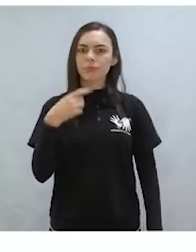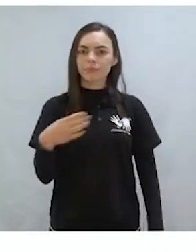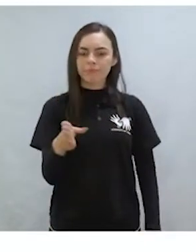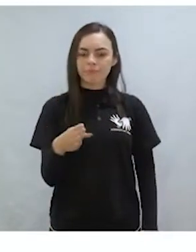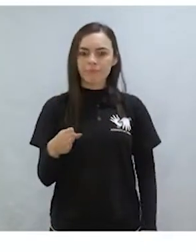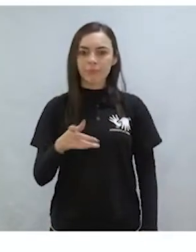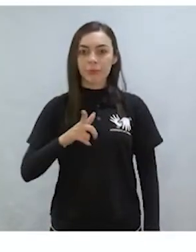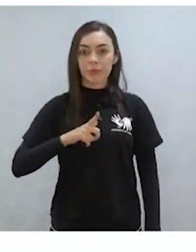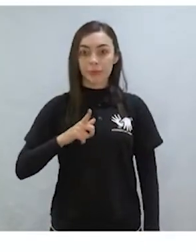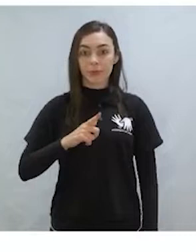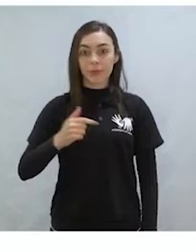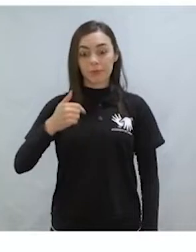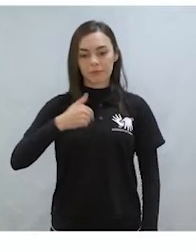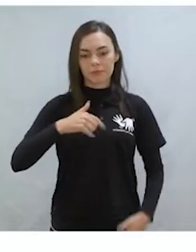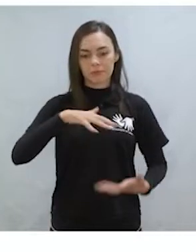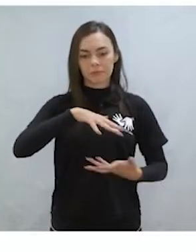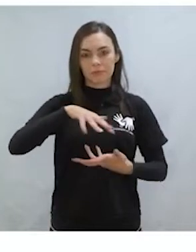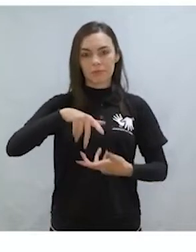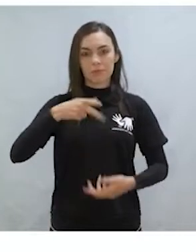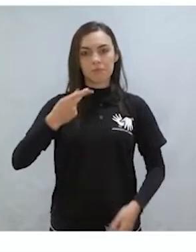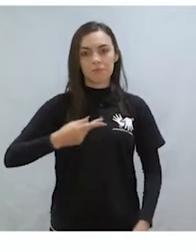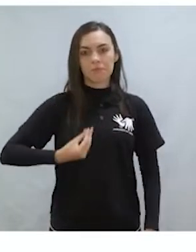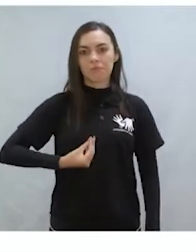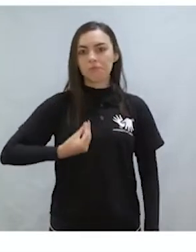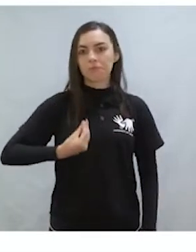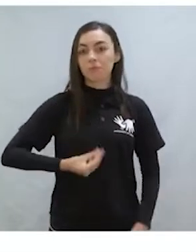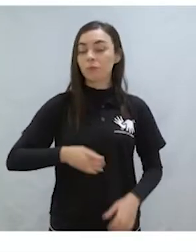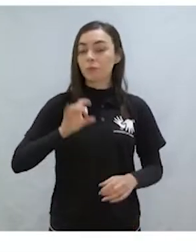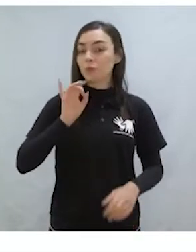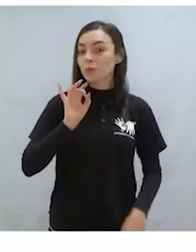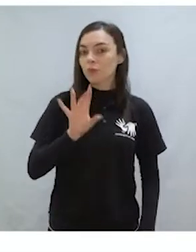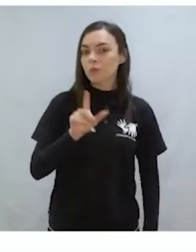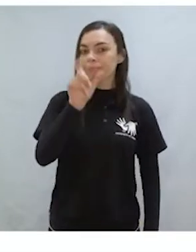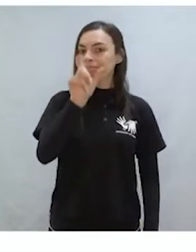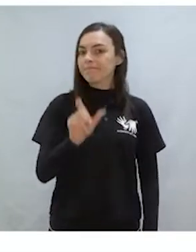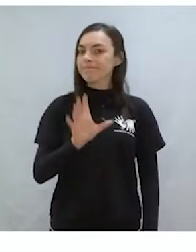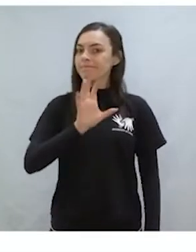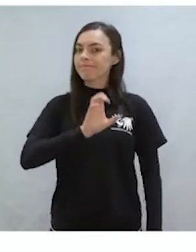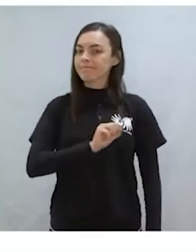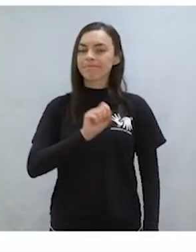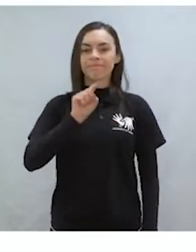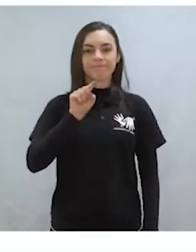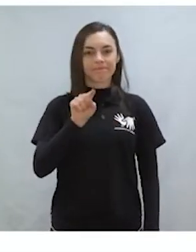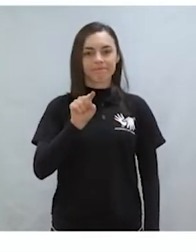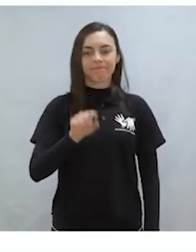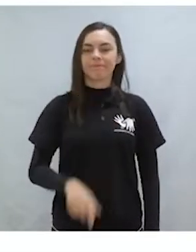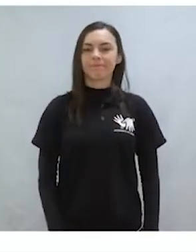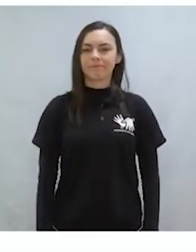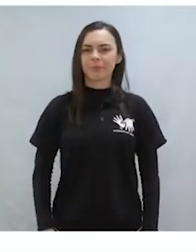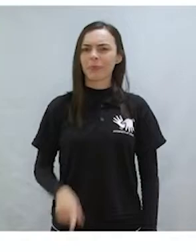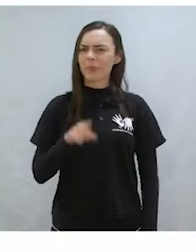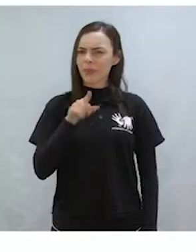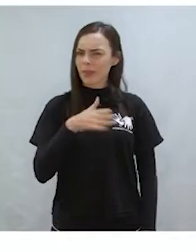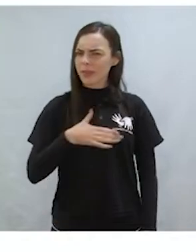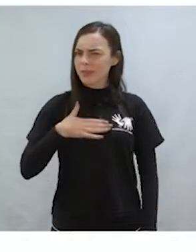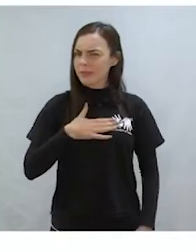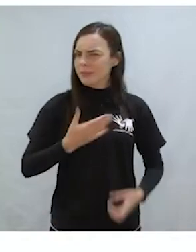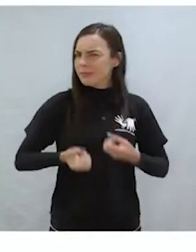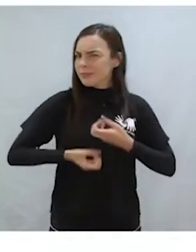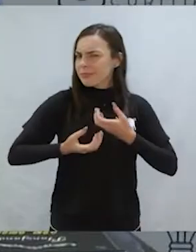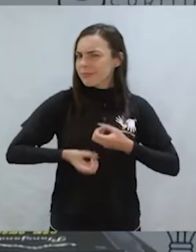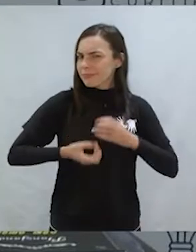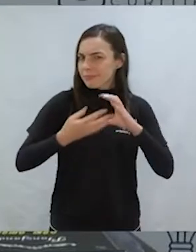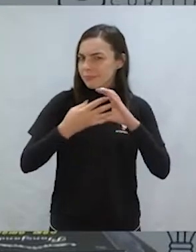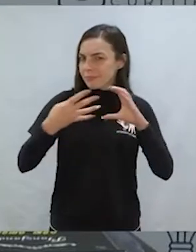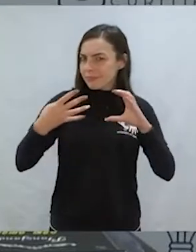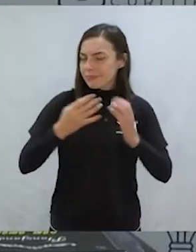mar. Eu nasci neste mundo só para te amar.